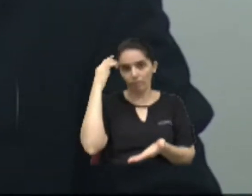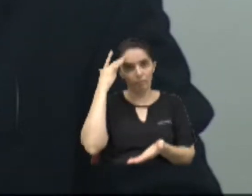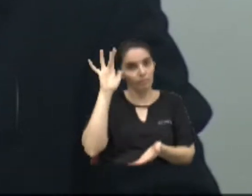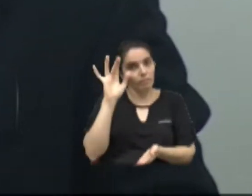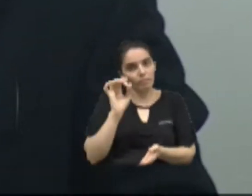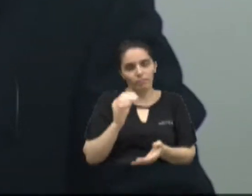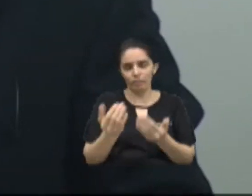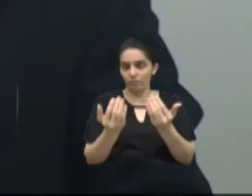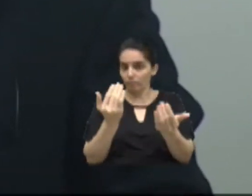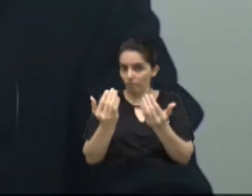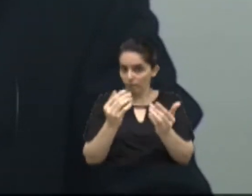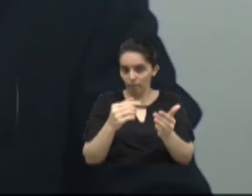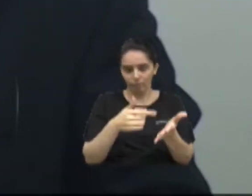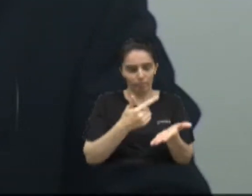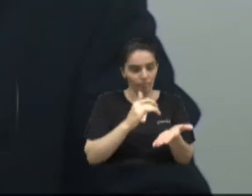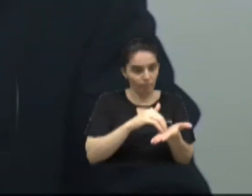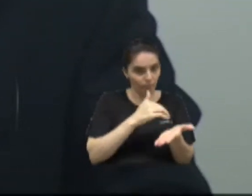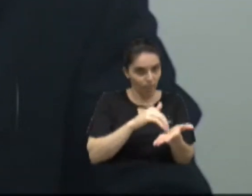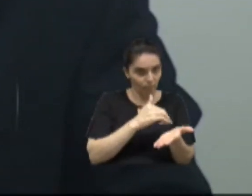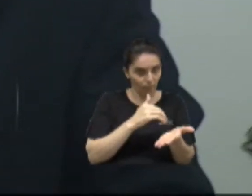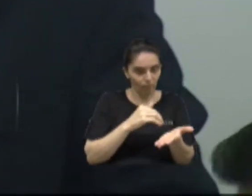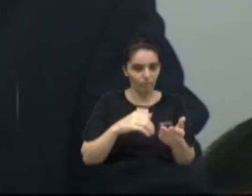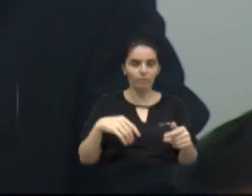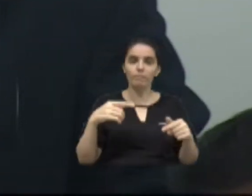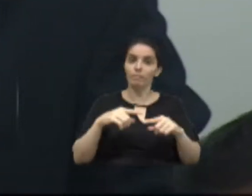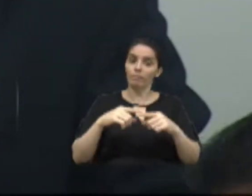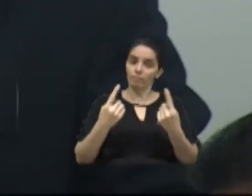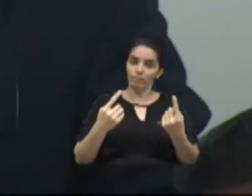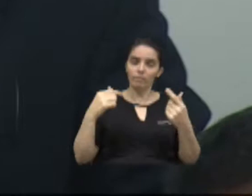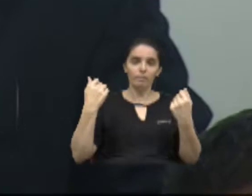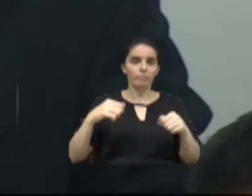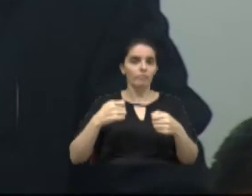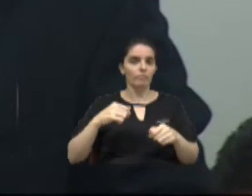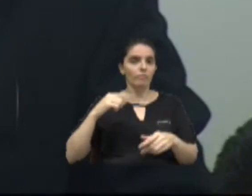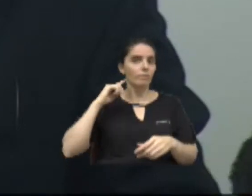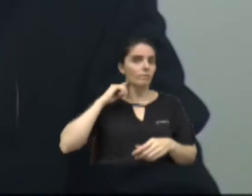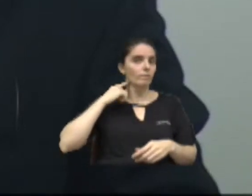pudesse separar, para que não possa ficar